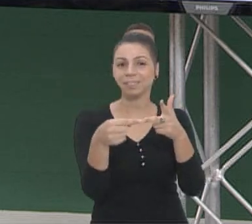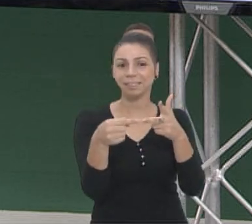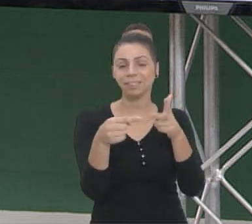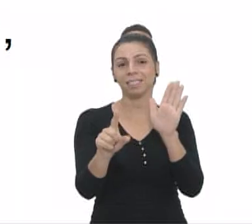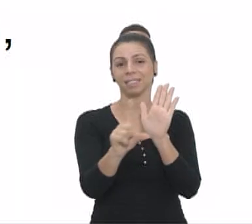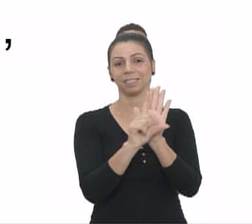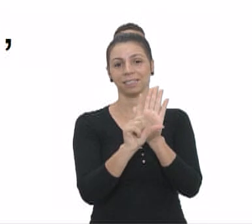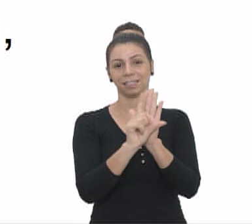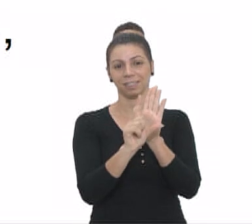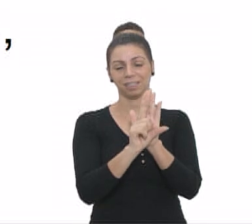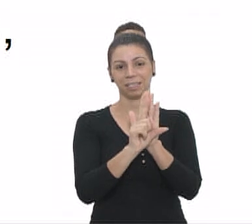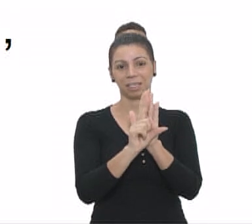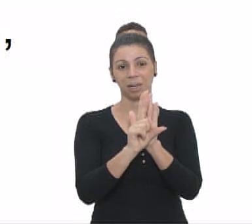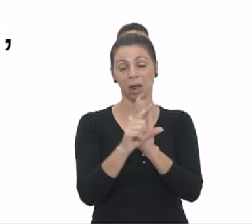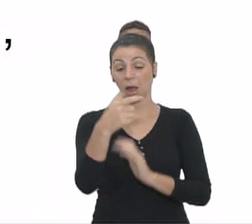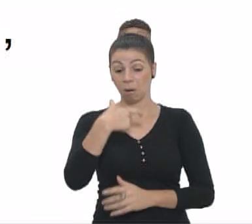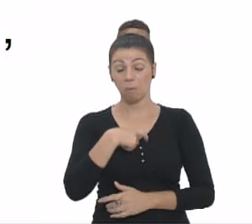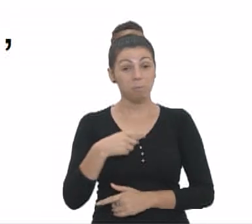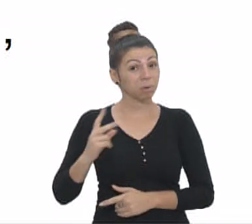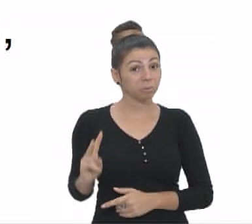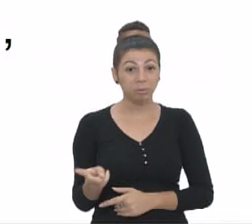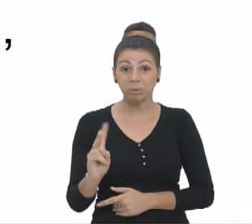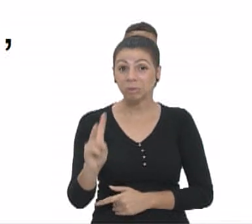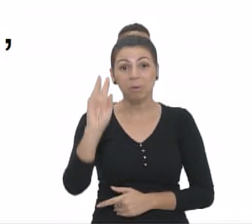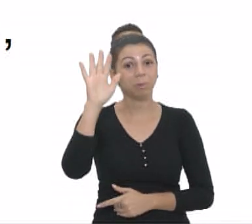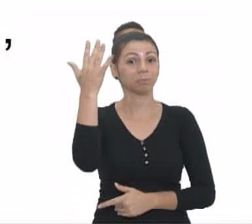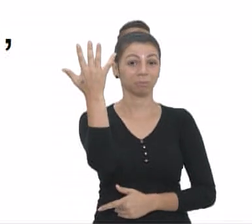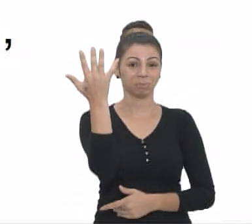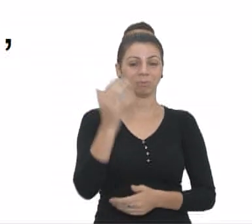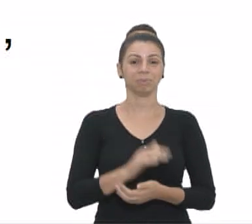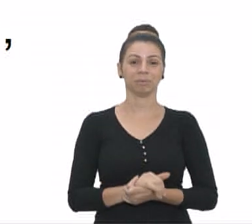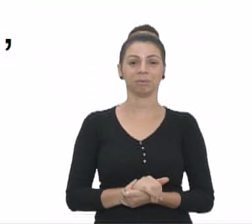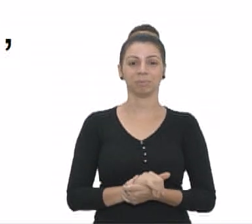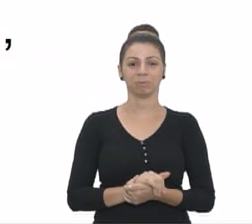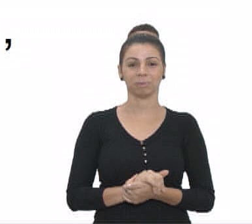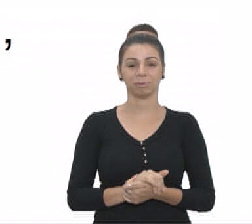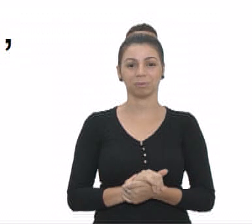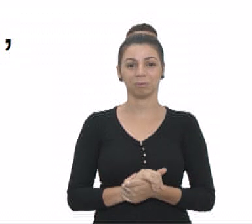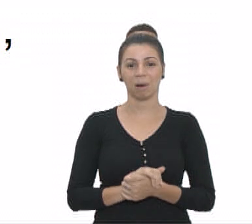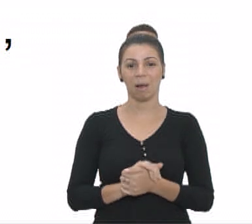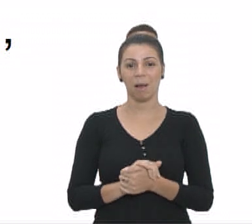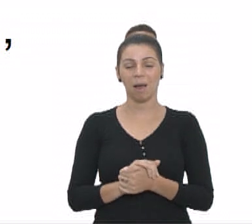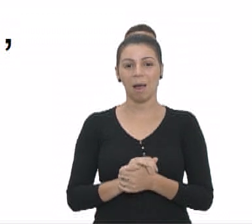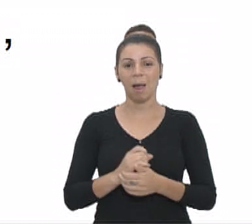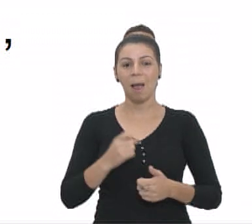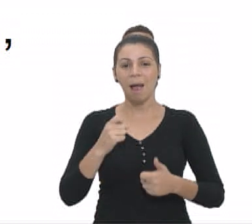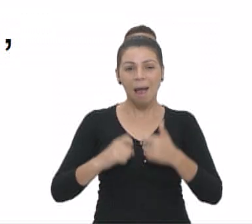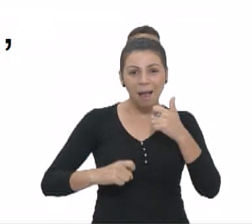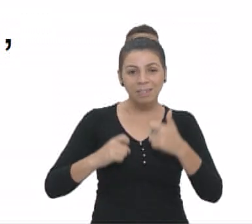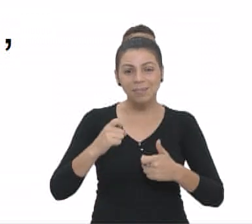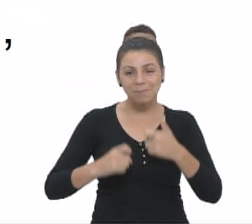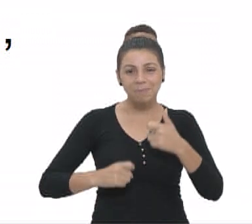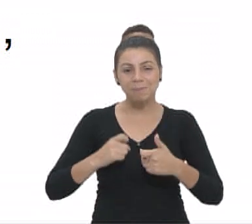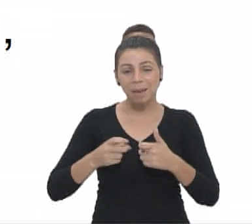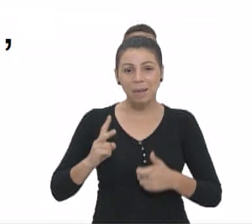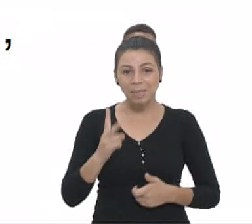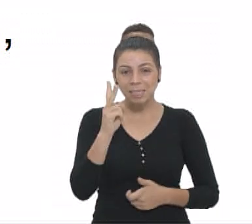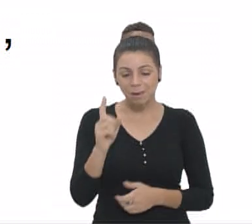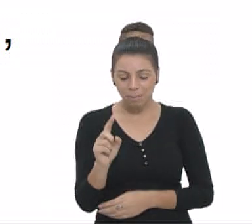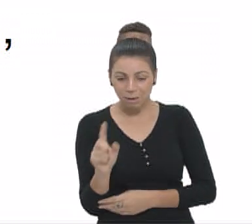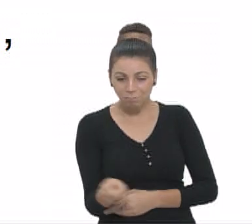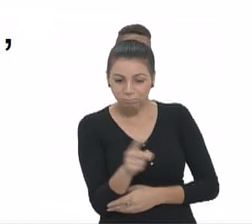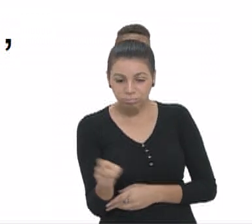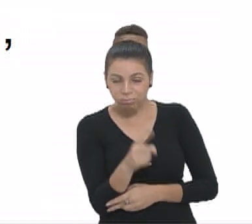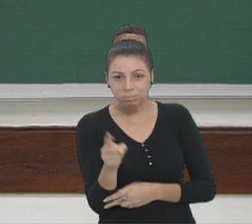para vocês, que comigo acontece muito, não sei se com você. As meias sempre entram na máquina de lavar de 2 em